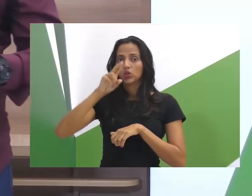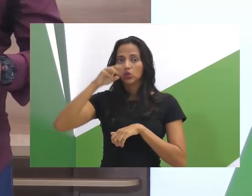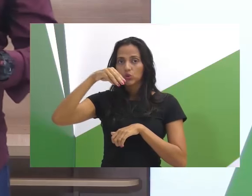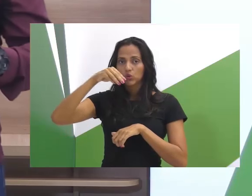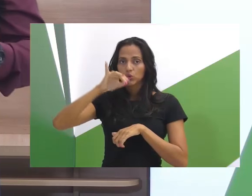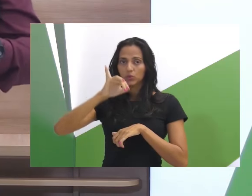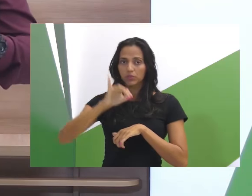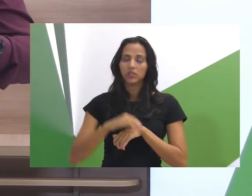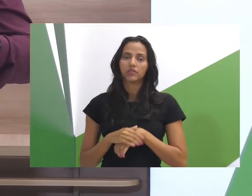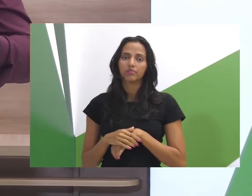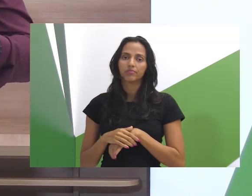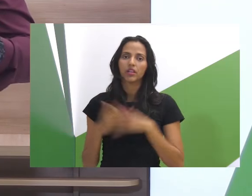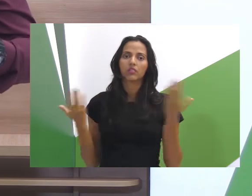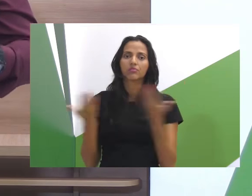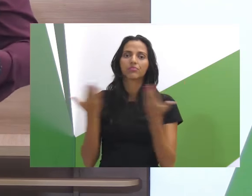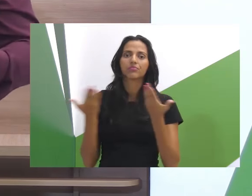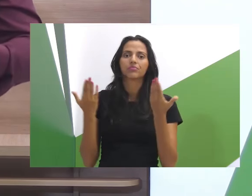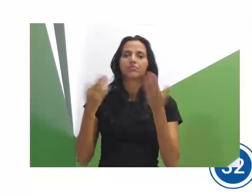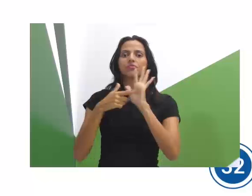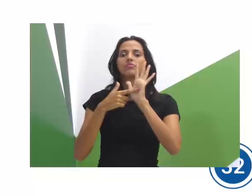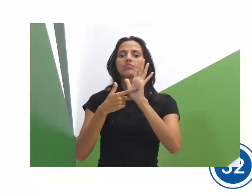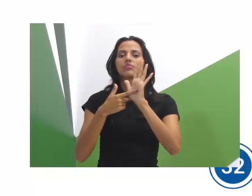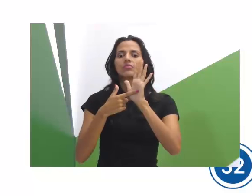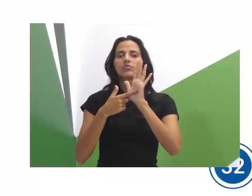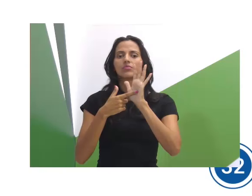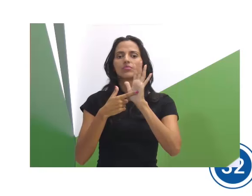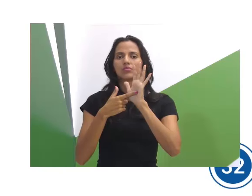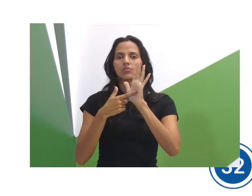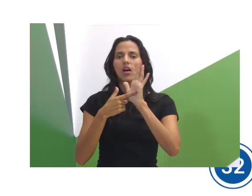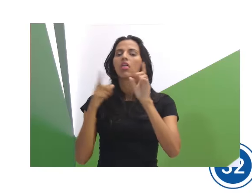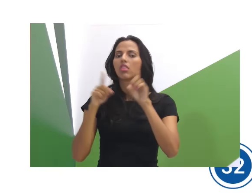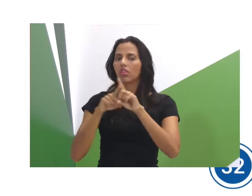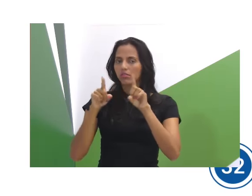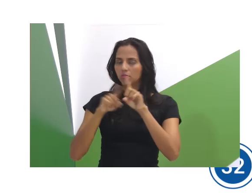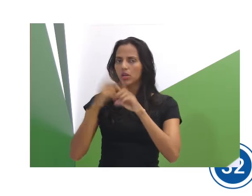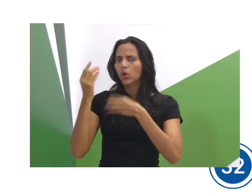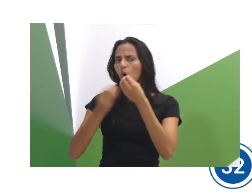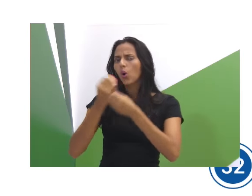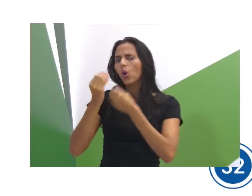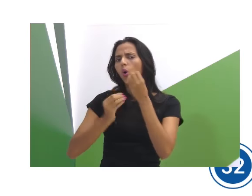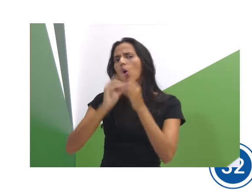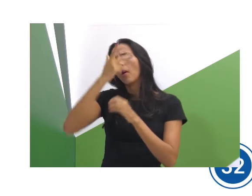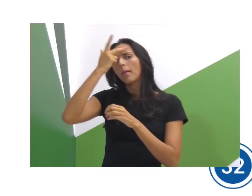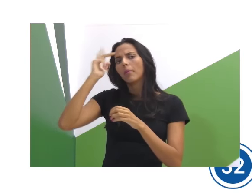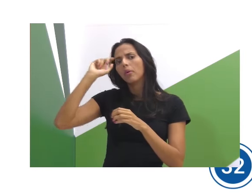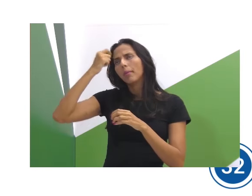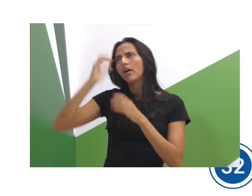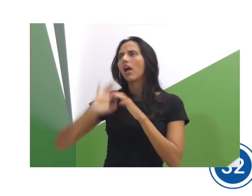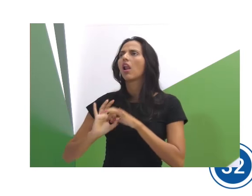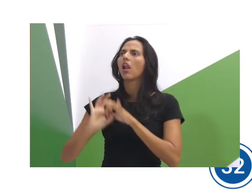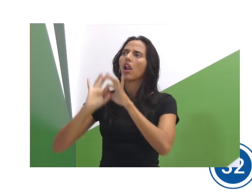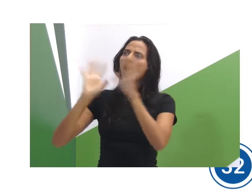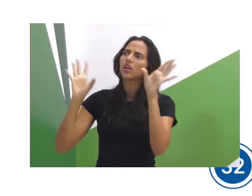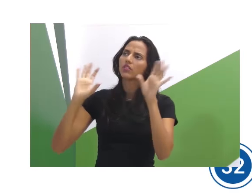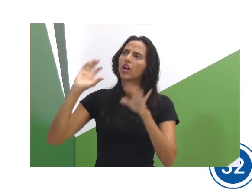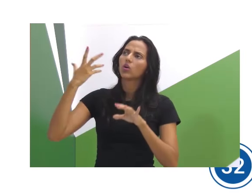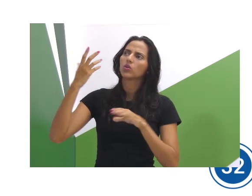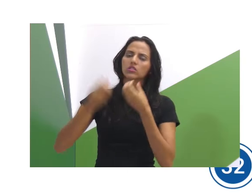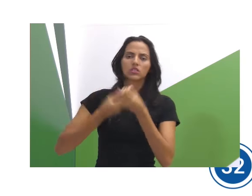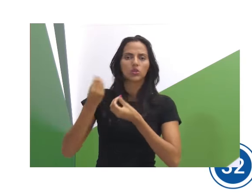seguindo e mostrar para vocês o seguinte, que a rebelião também se deu por meio das revoltas, a mais importante,